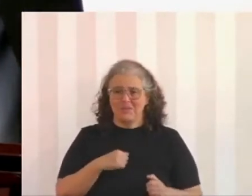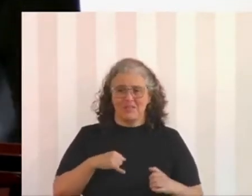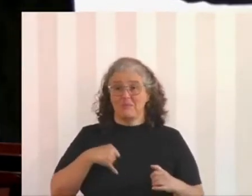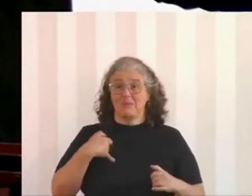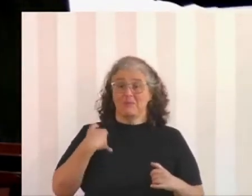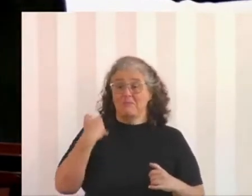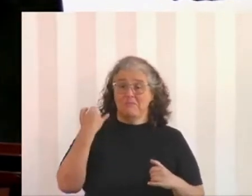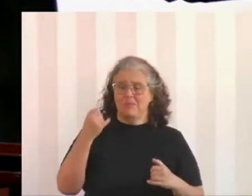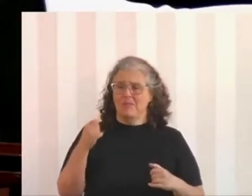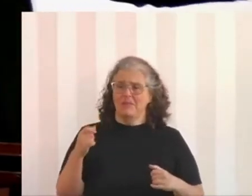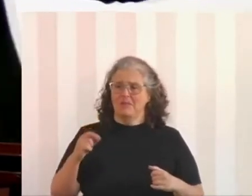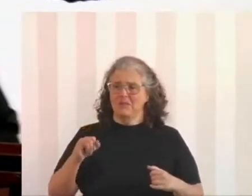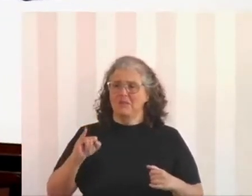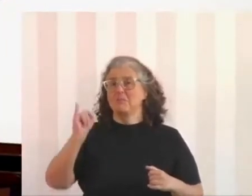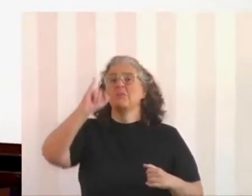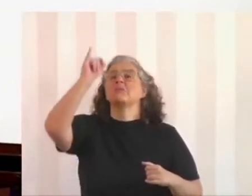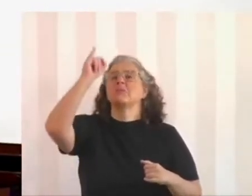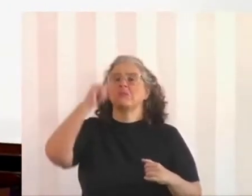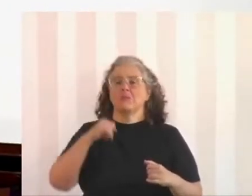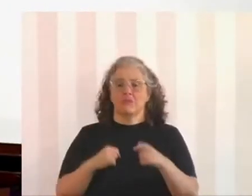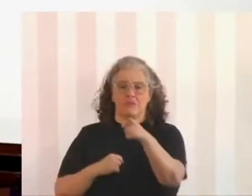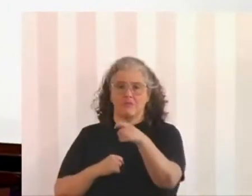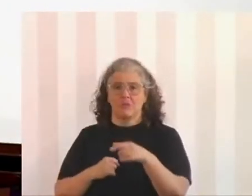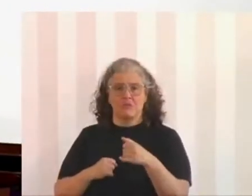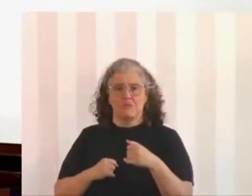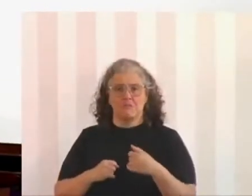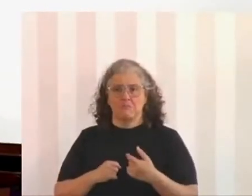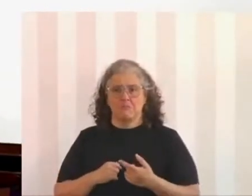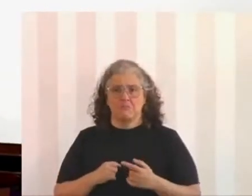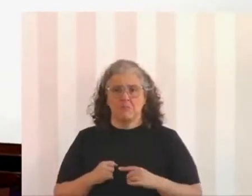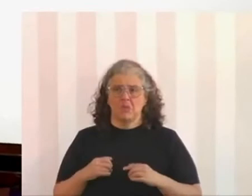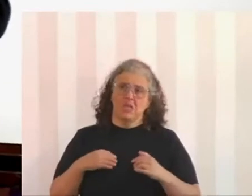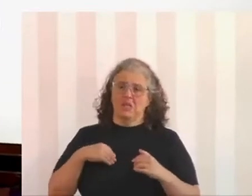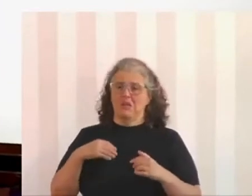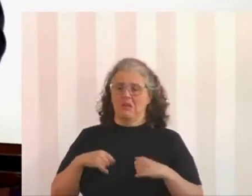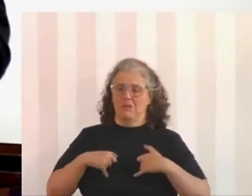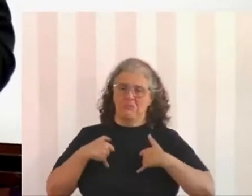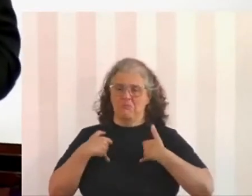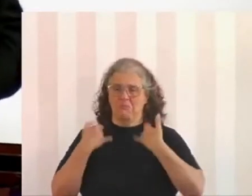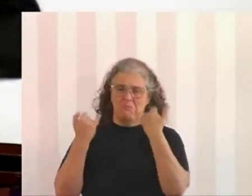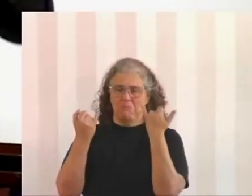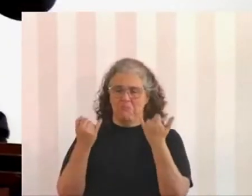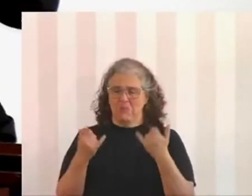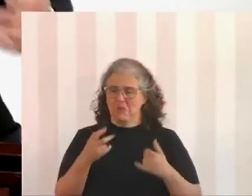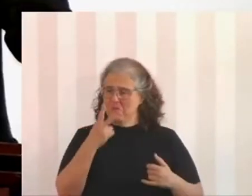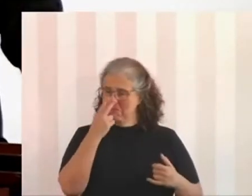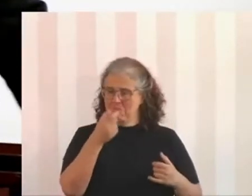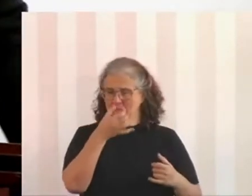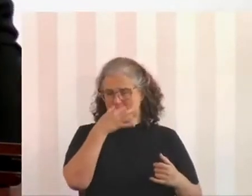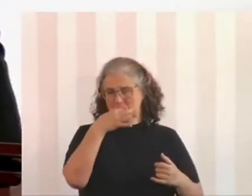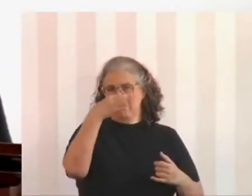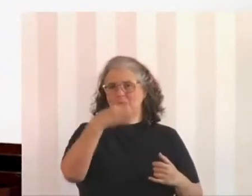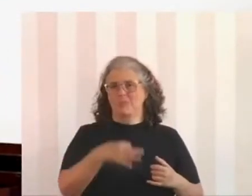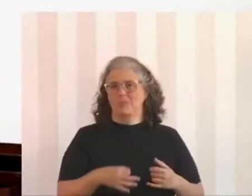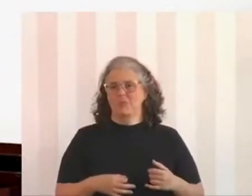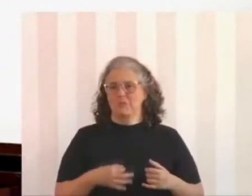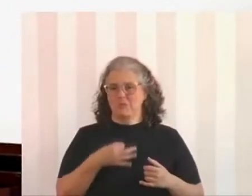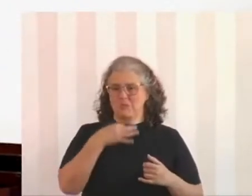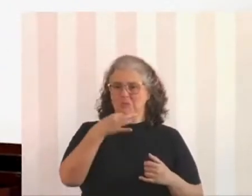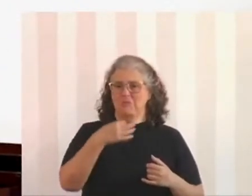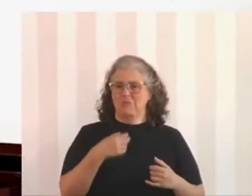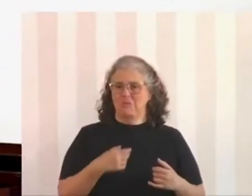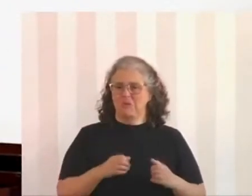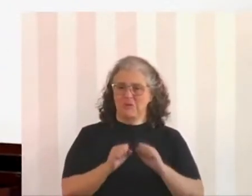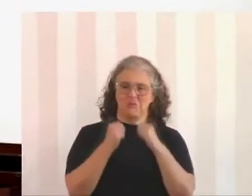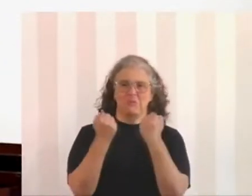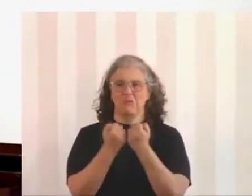ou aquele cargo, eu não sou mais importante que você, porque eu sou uma pessoa de status na sociedade.